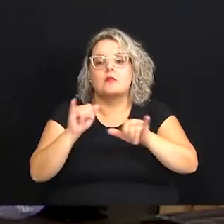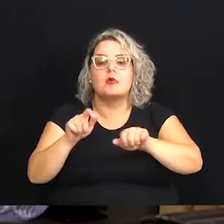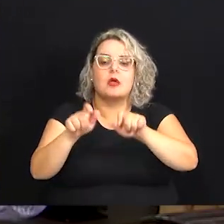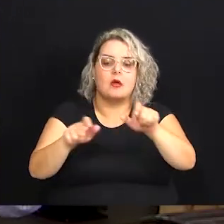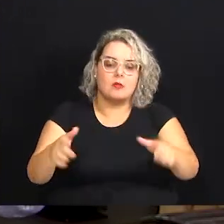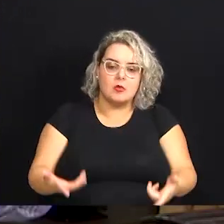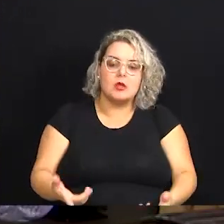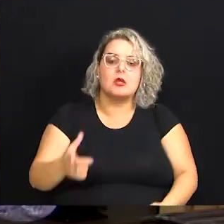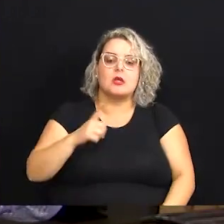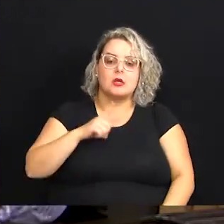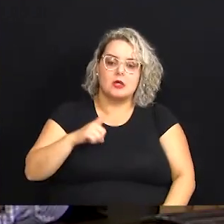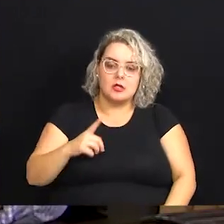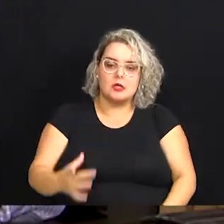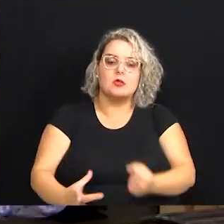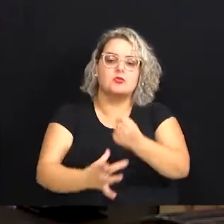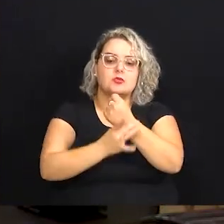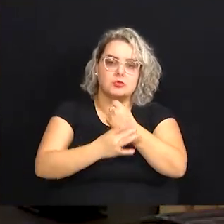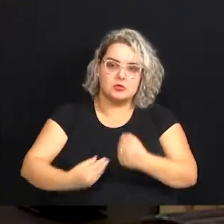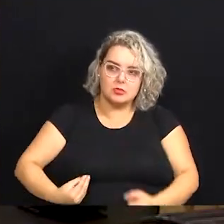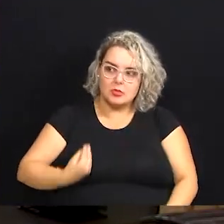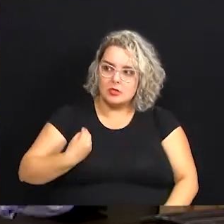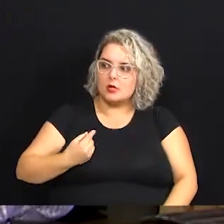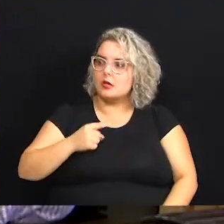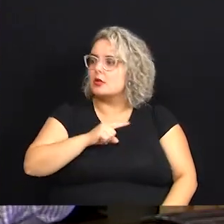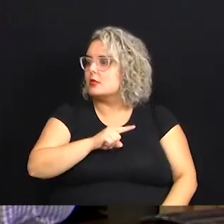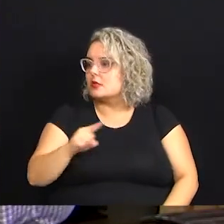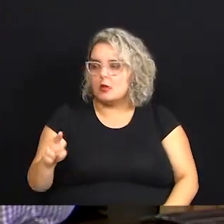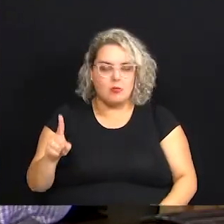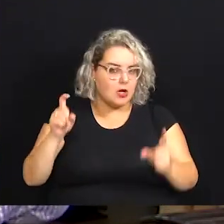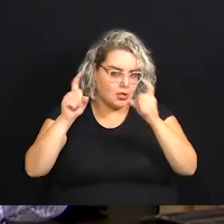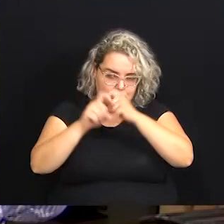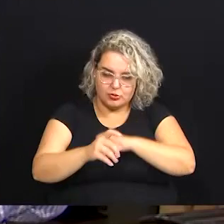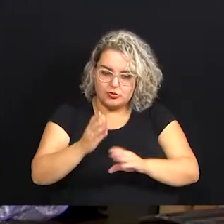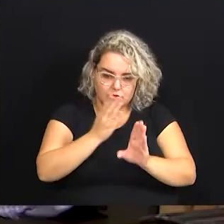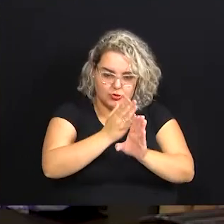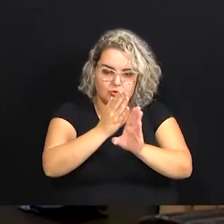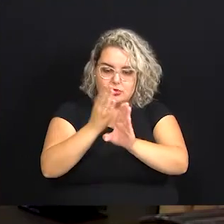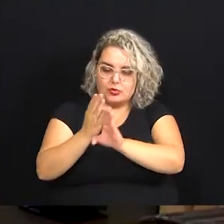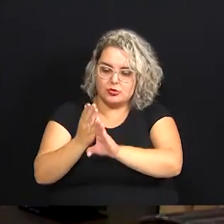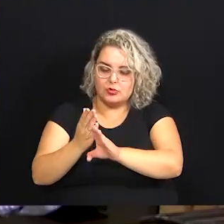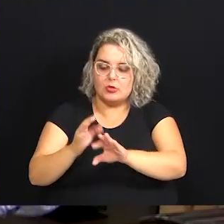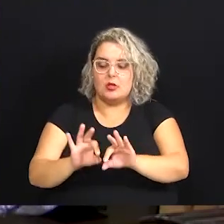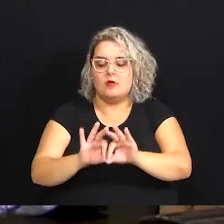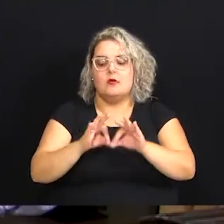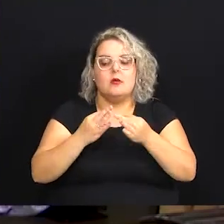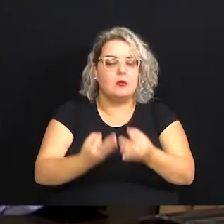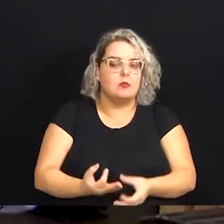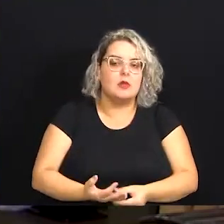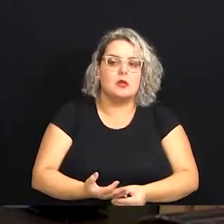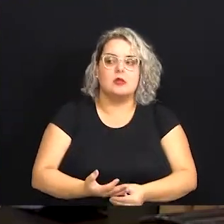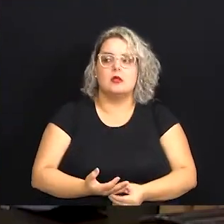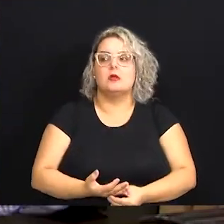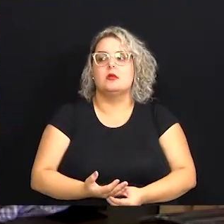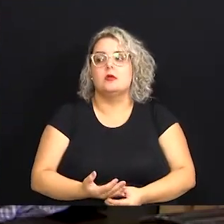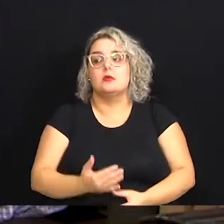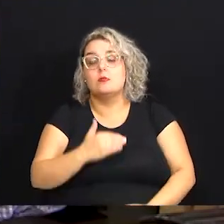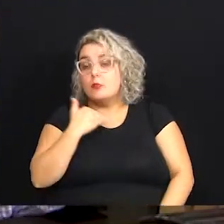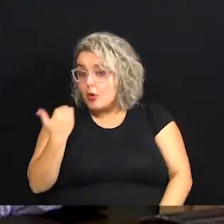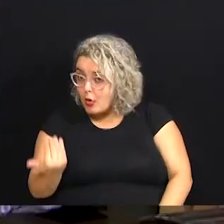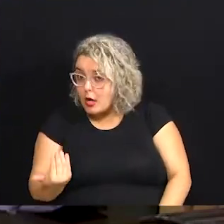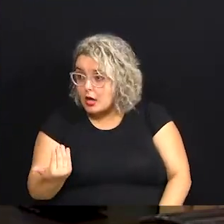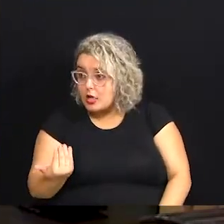as pessoas que você tem um seguro de vida, porque não é raro encontrar familiares que perdem a